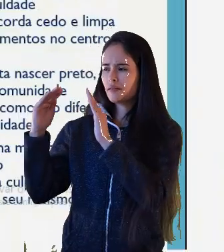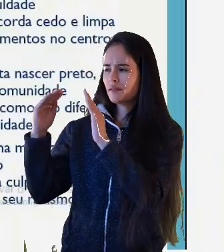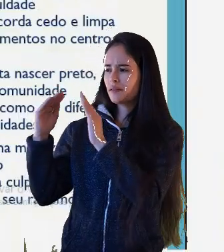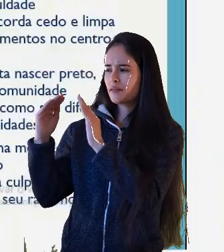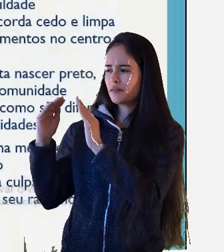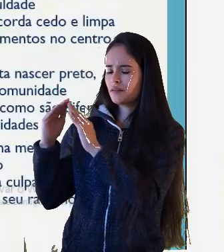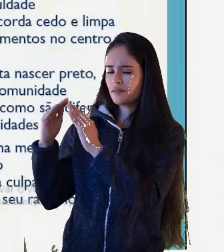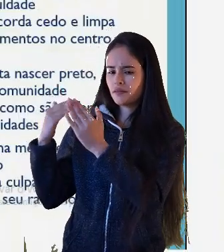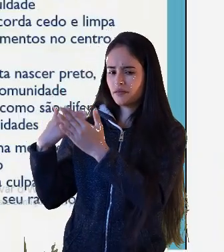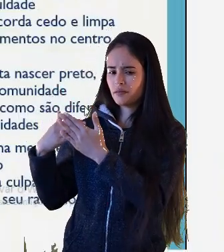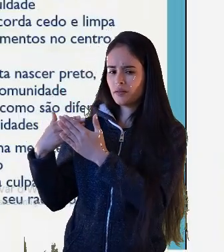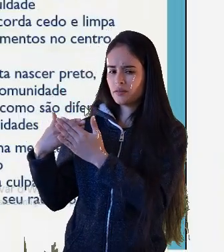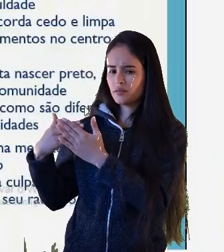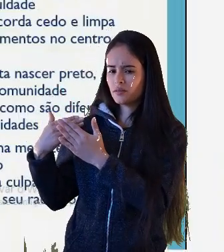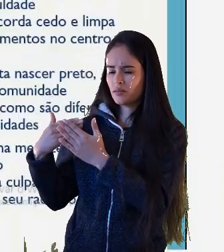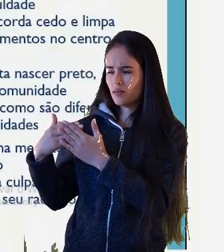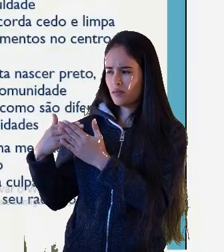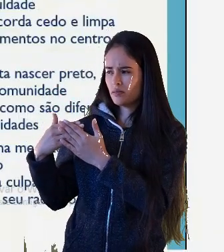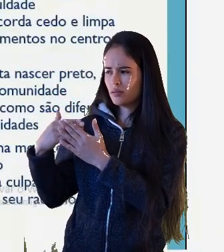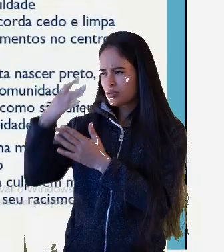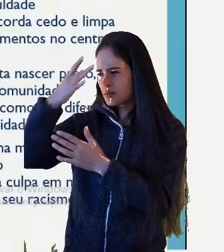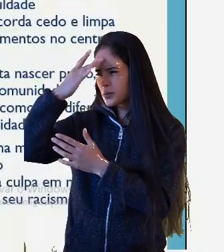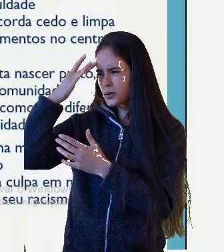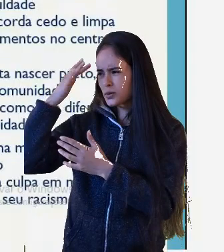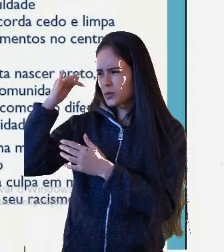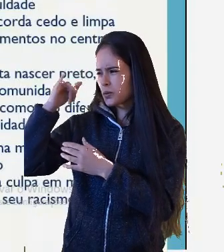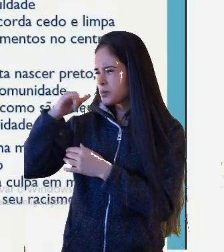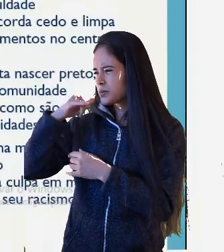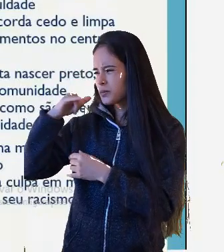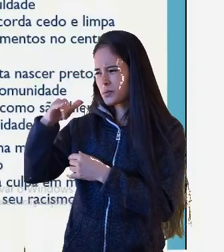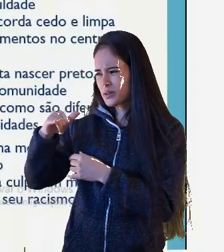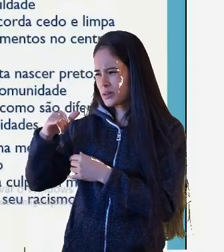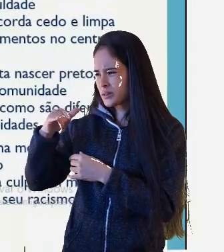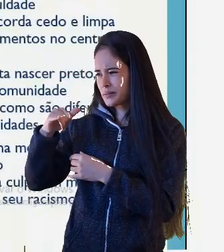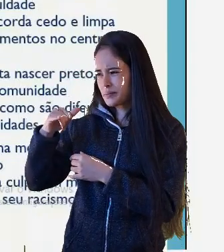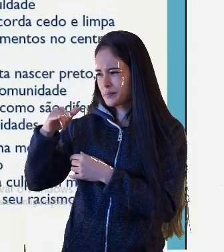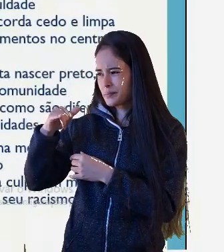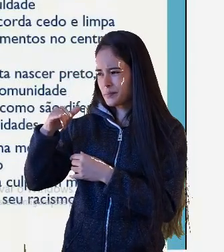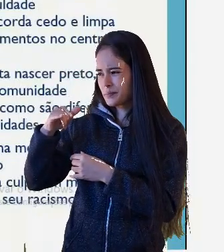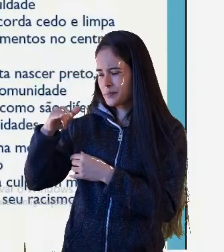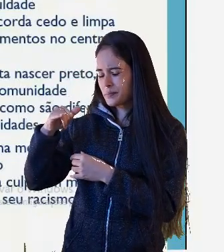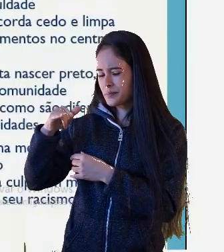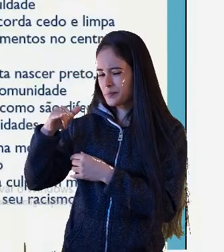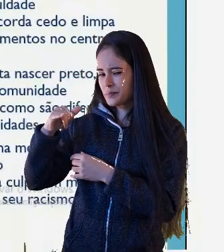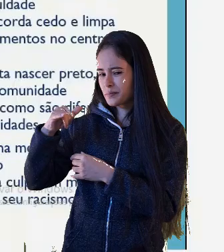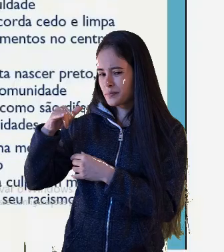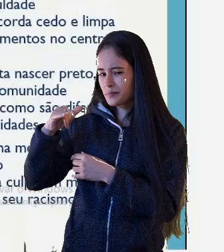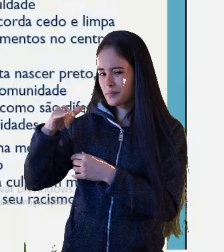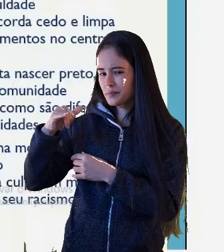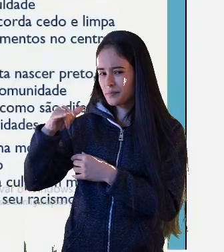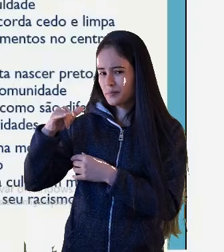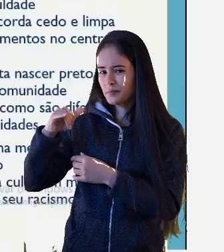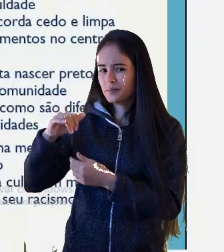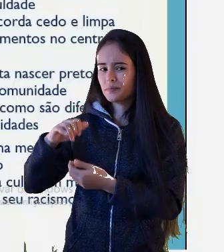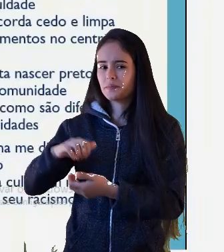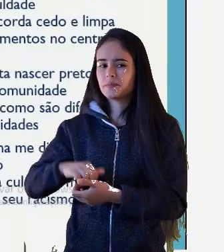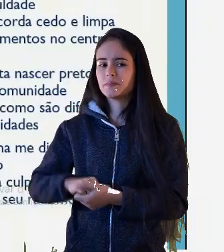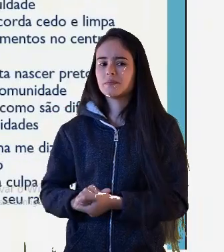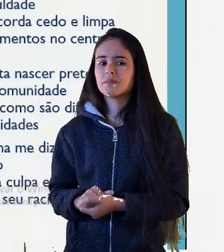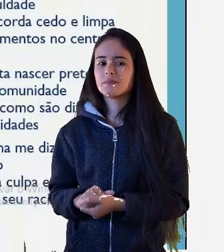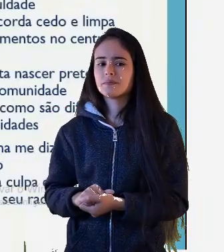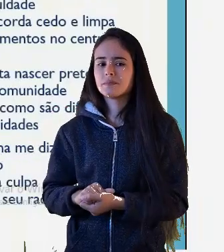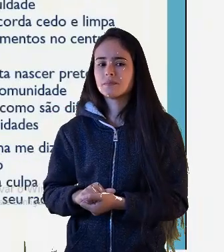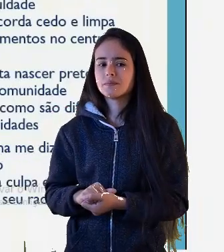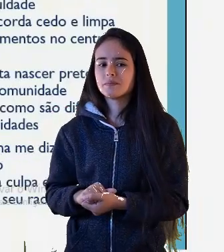3,80 e você tem 3 na mão, ela interrompe o professor e diz, então não vai ter pão. E os amigos que riam dela todo dia riem